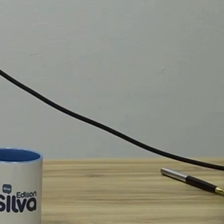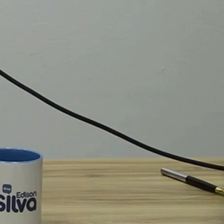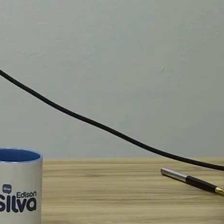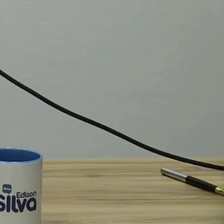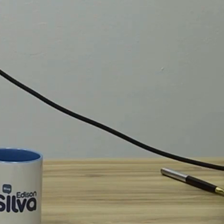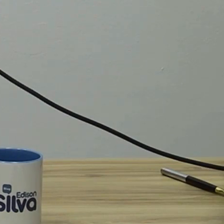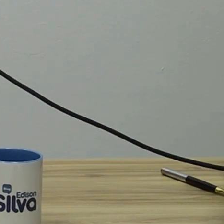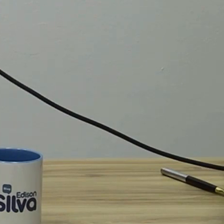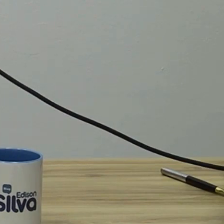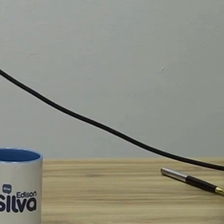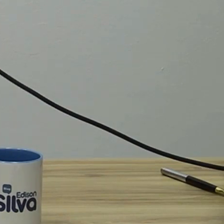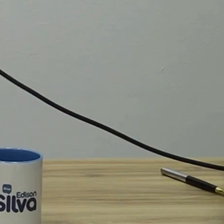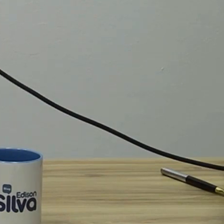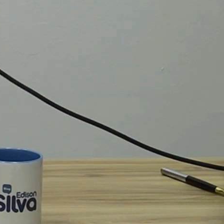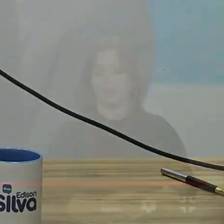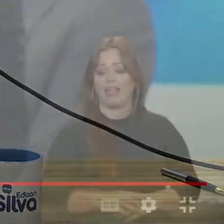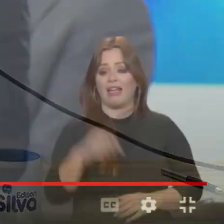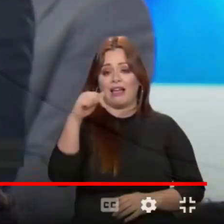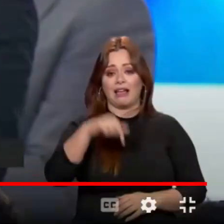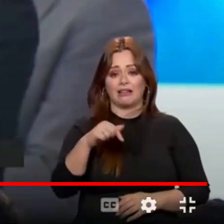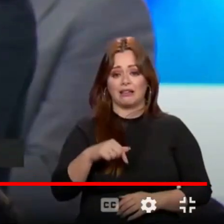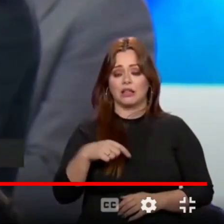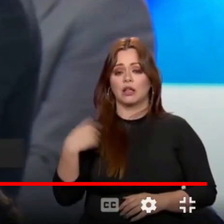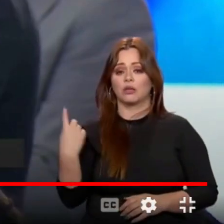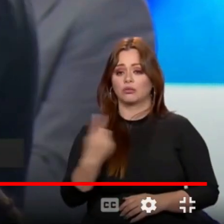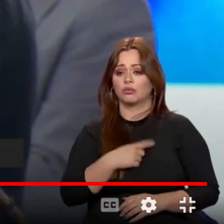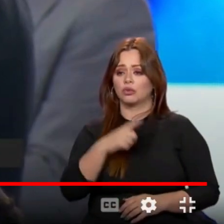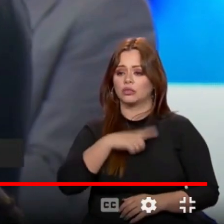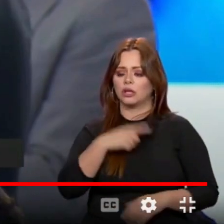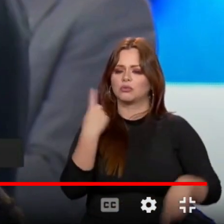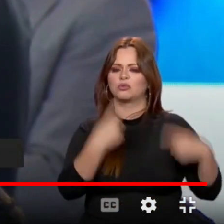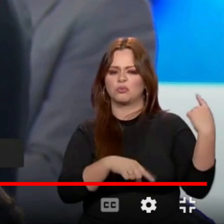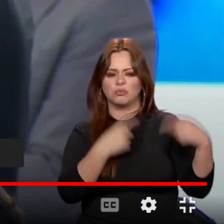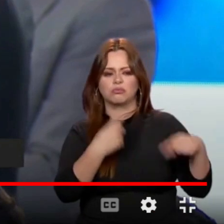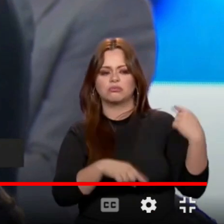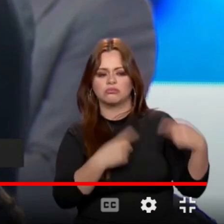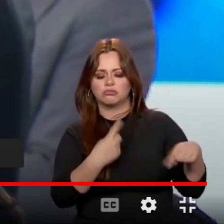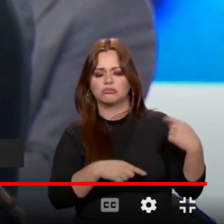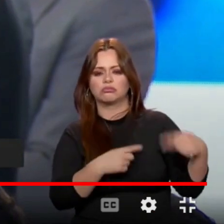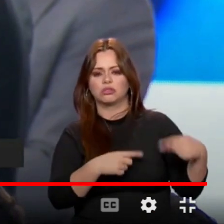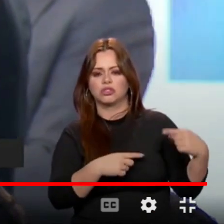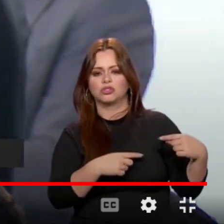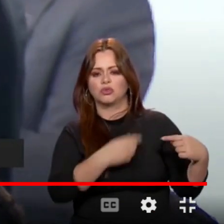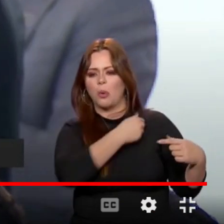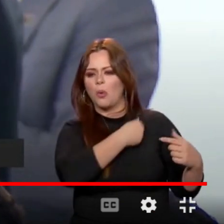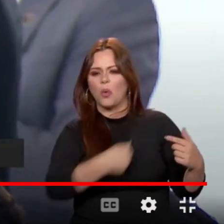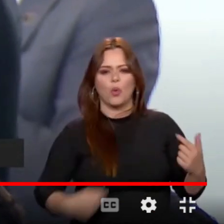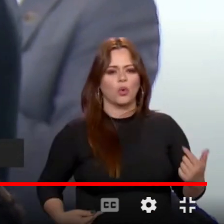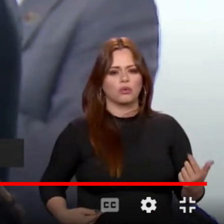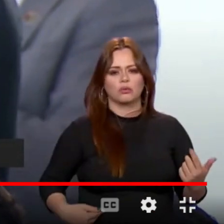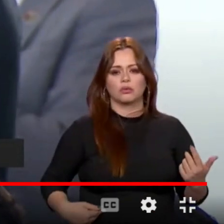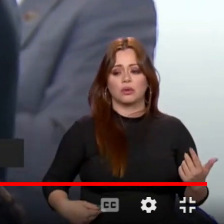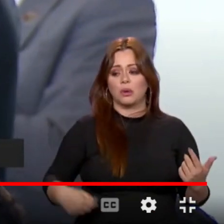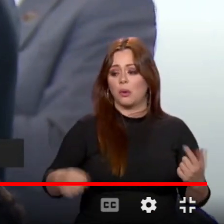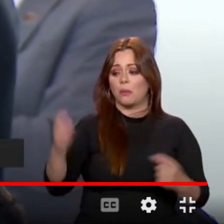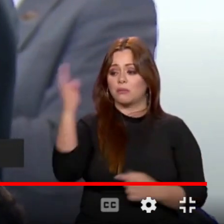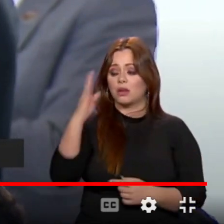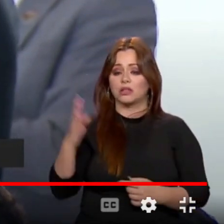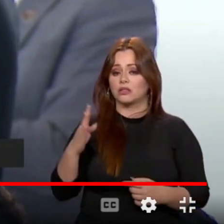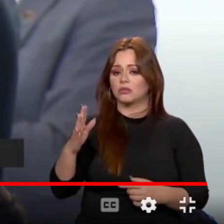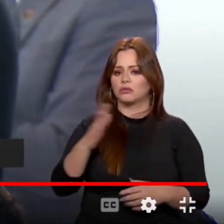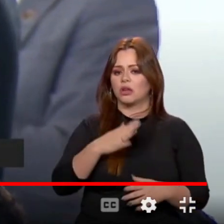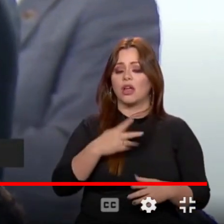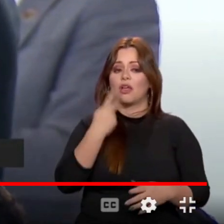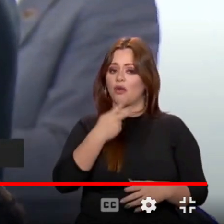Mauro Mendes. Vamos ouvi-lo. Nós temos muitos políticos, temos no Brasil inteiro, e eu diria, sem medo